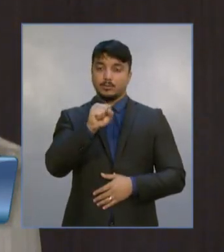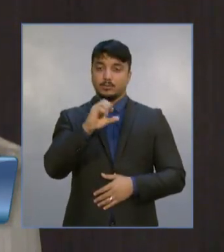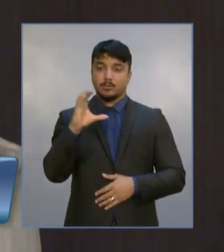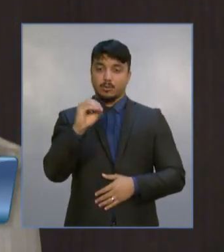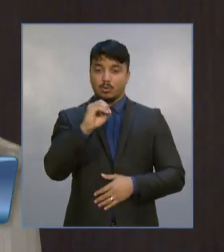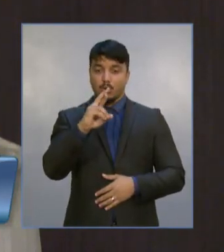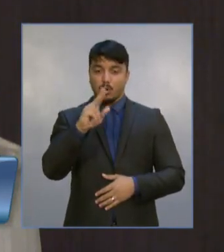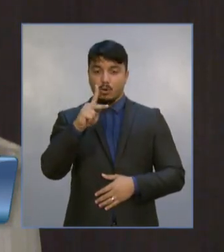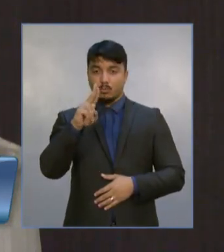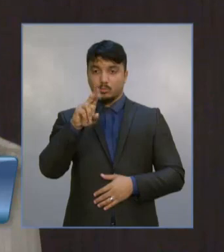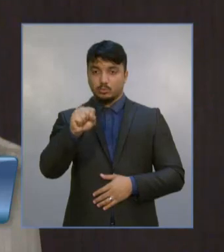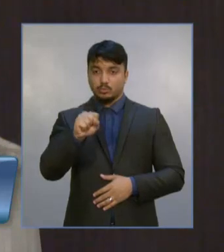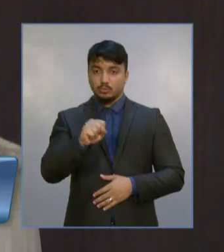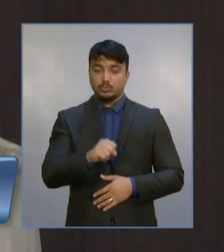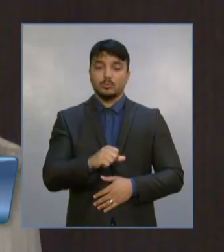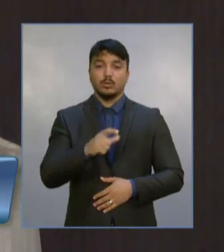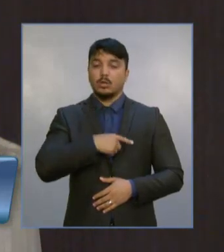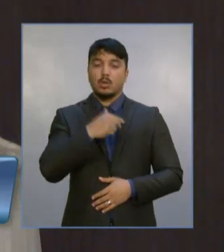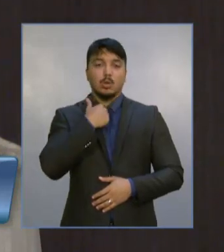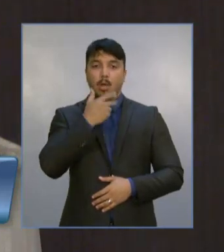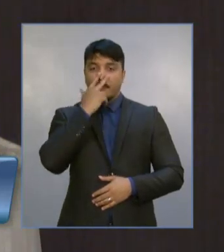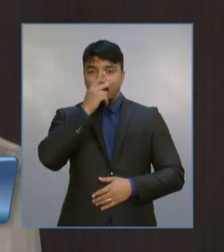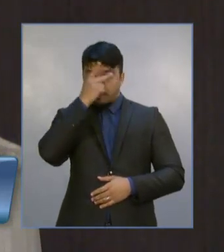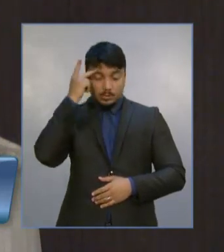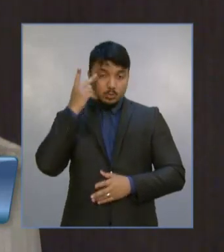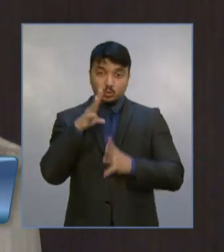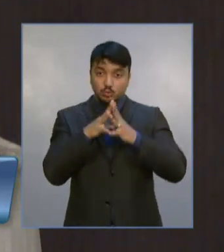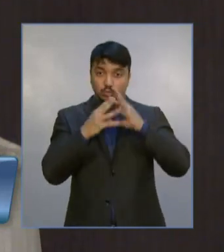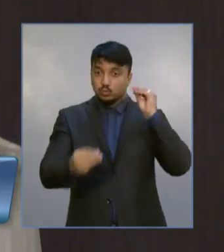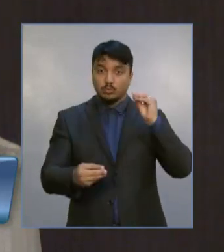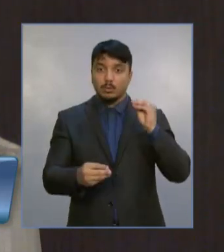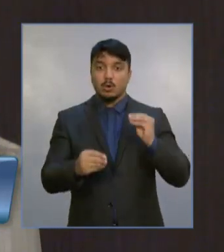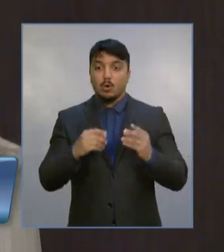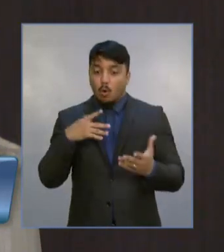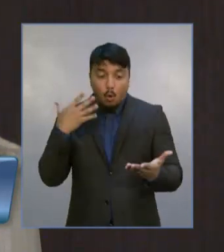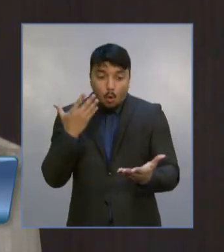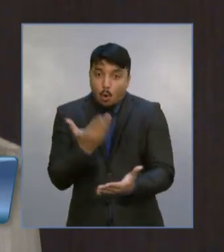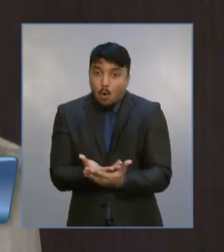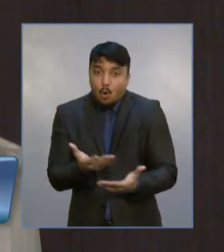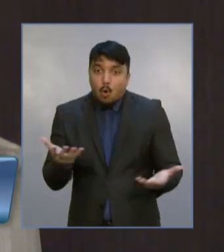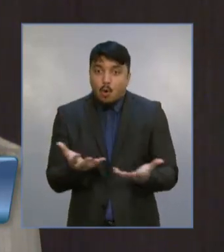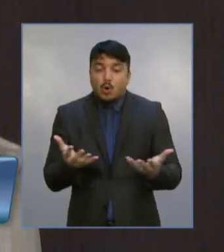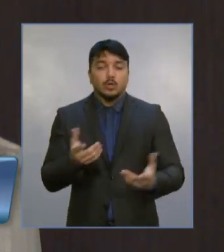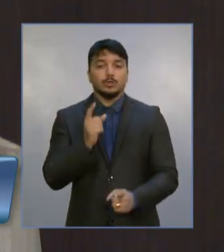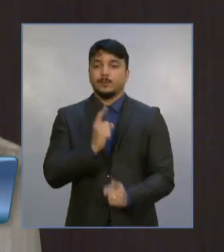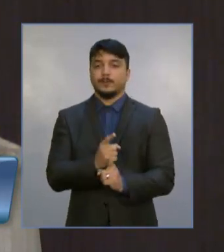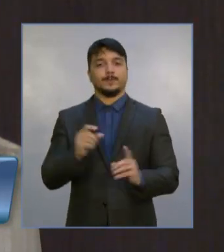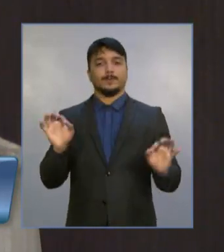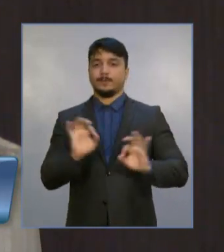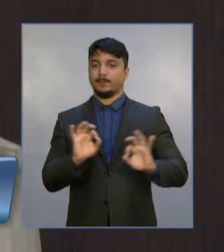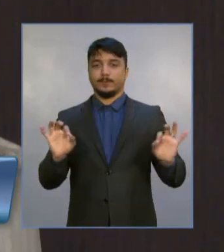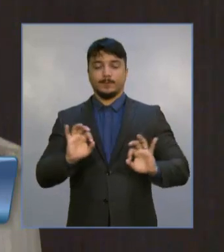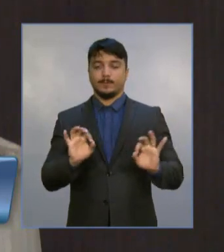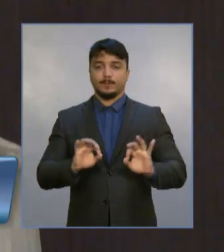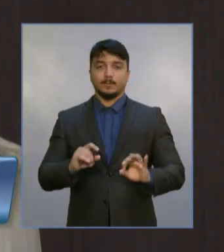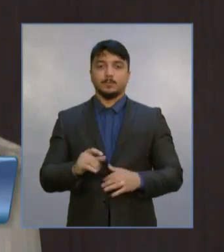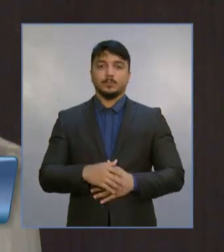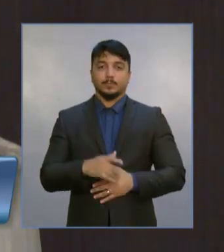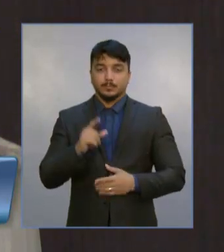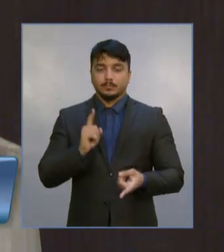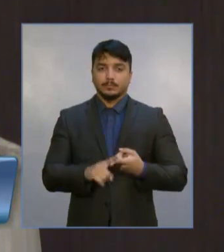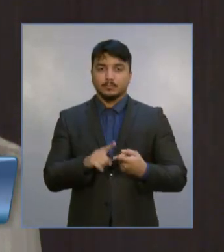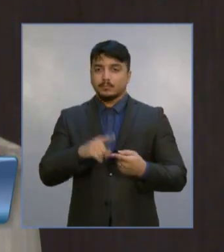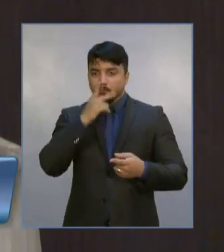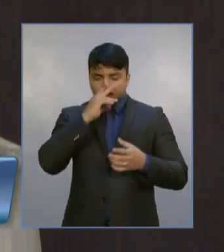Jair Bolsonaro em comemorar o início do regime militar em 31 de março de 1964. O parlamentar